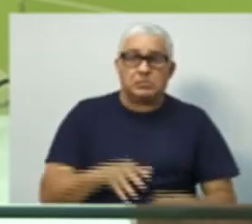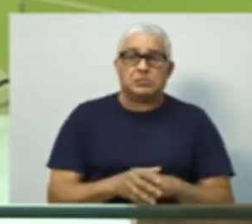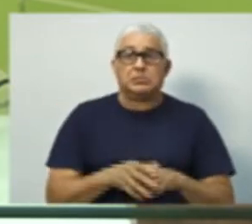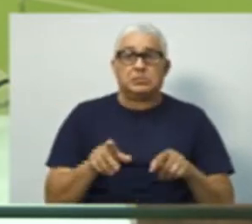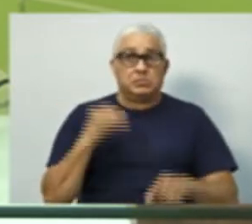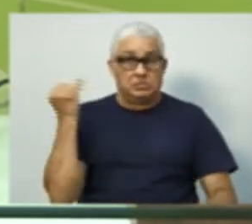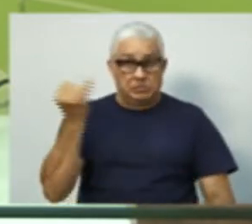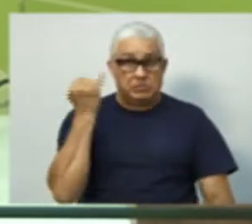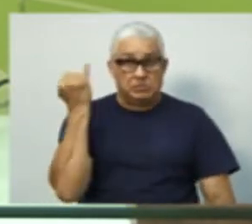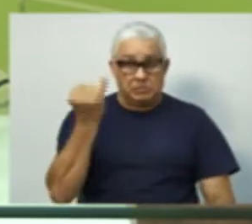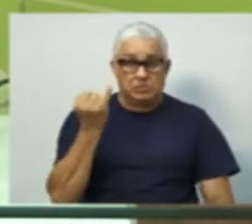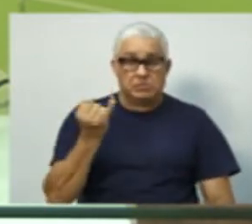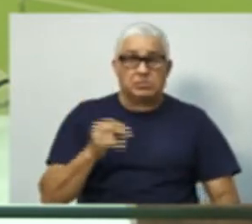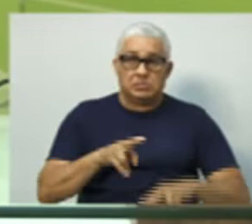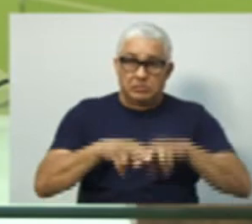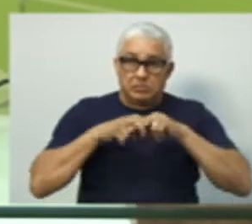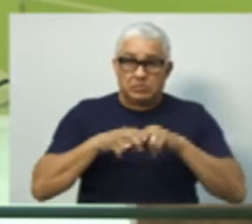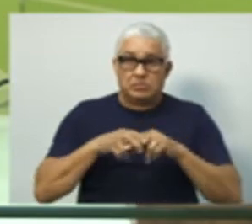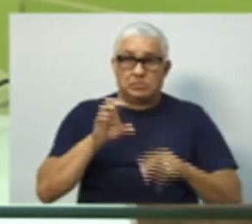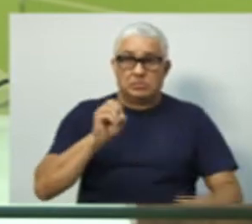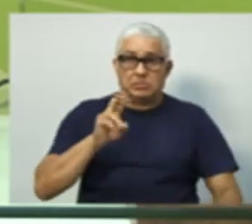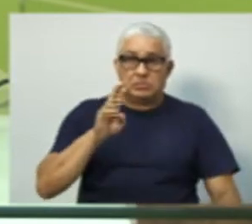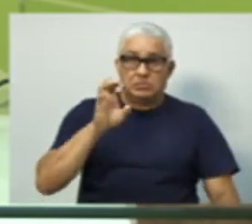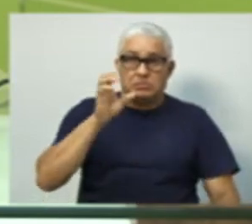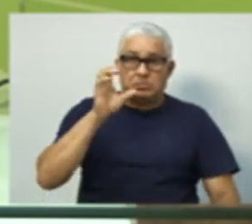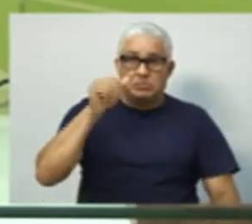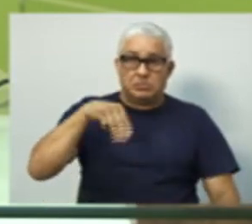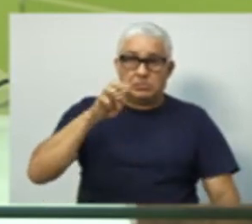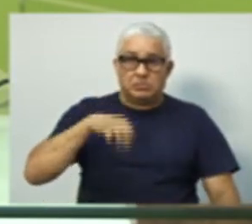Então, tá aqui, ó. Ele pegou os períodos